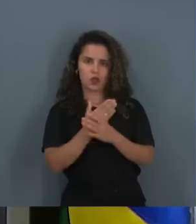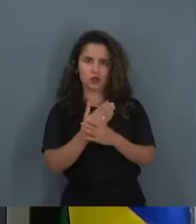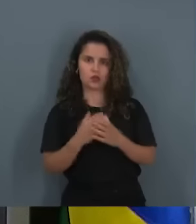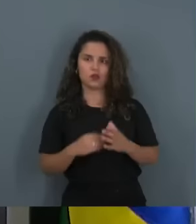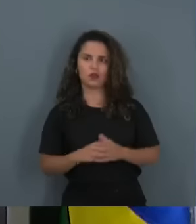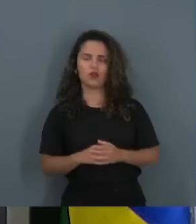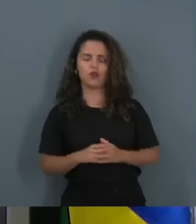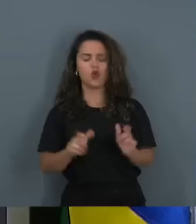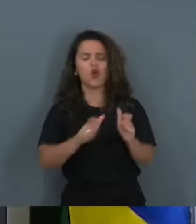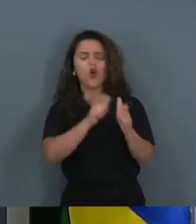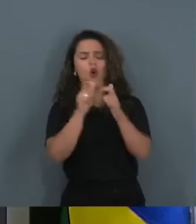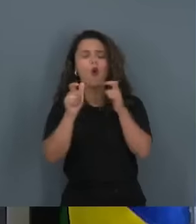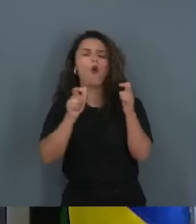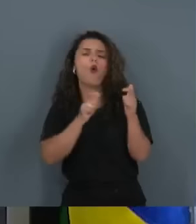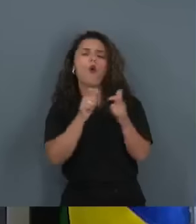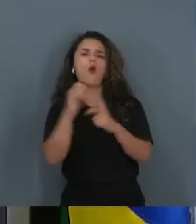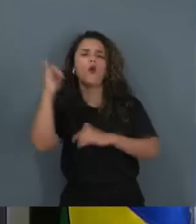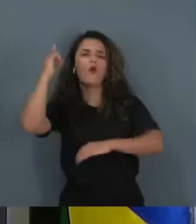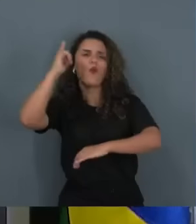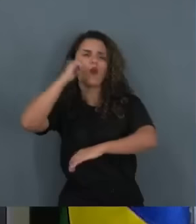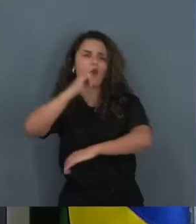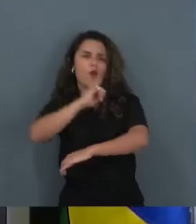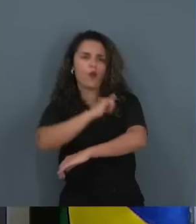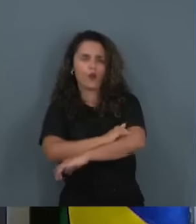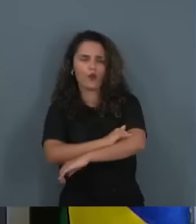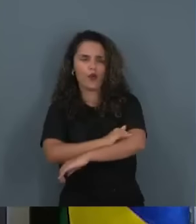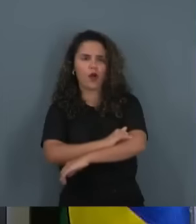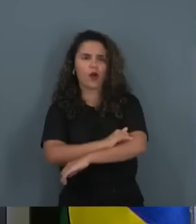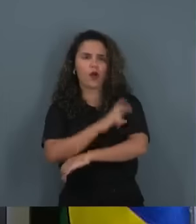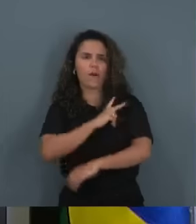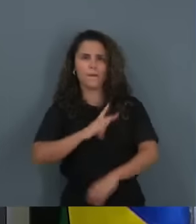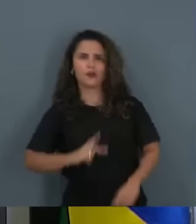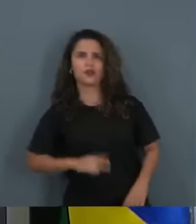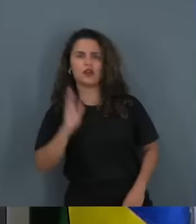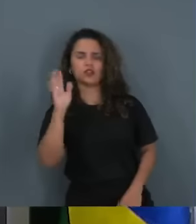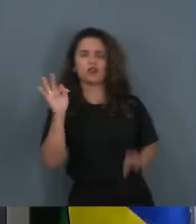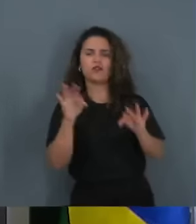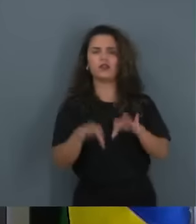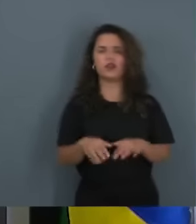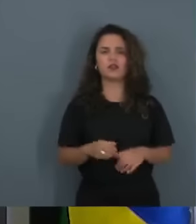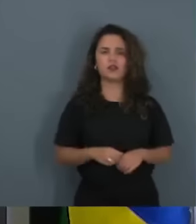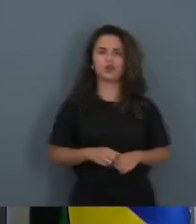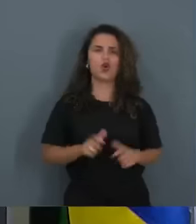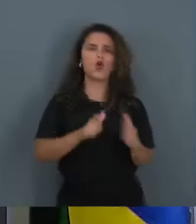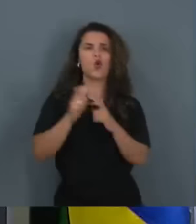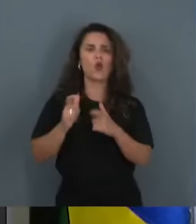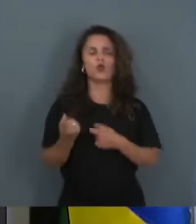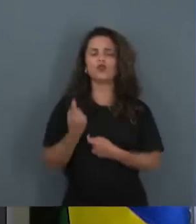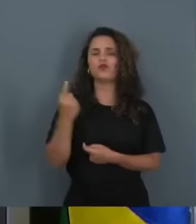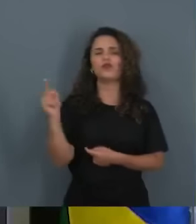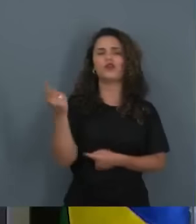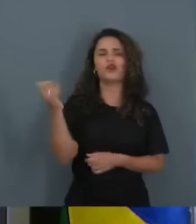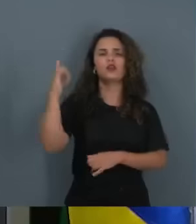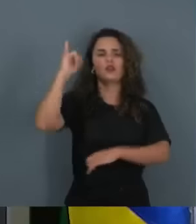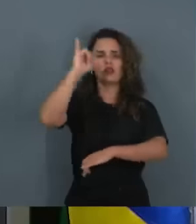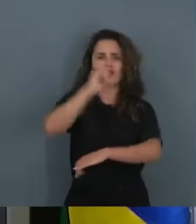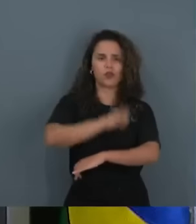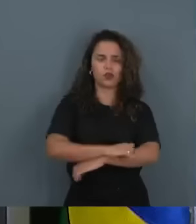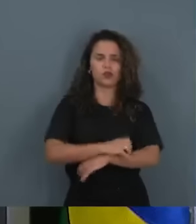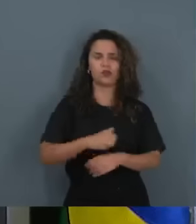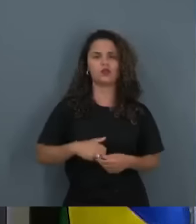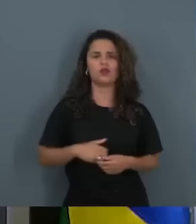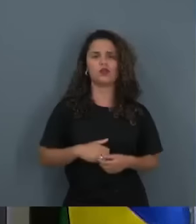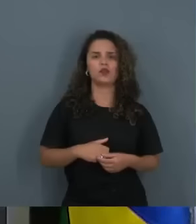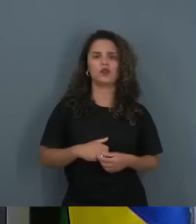Para onde é que foram esses aviões, presidente Stevenson, já lhe agradecendo para encerrar? Para onde é que foram esses aviões?